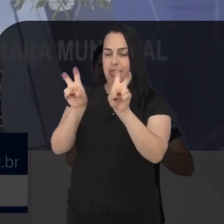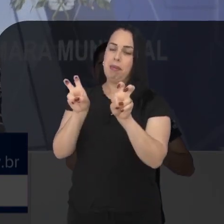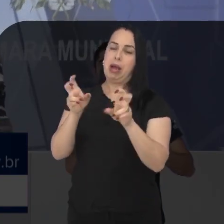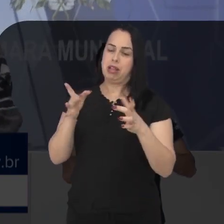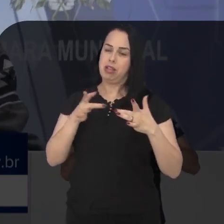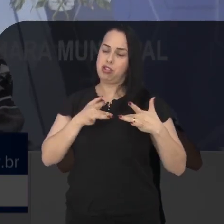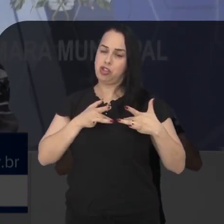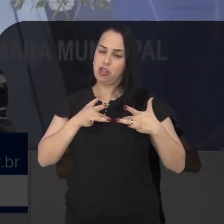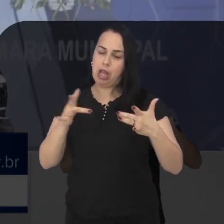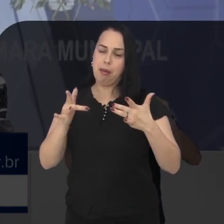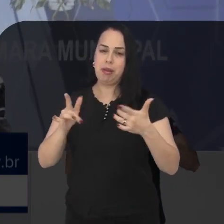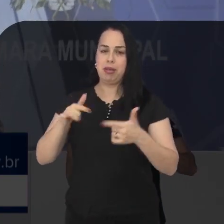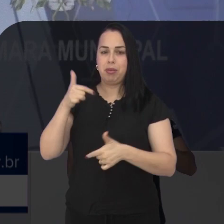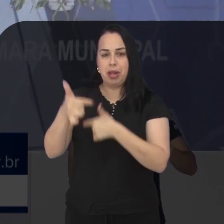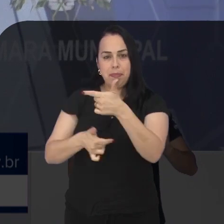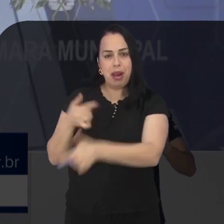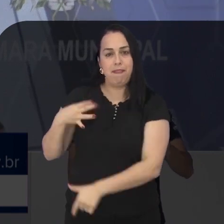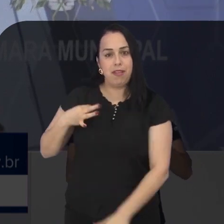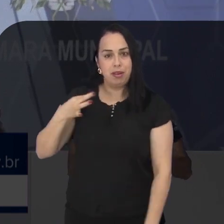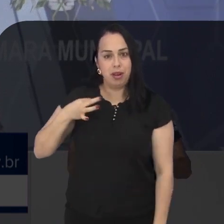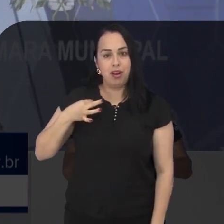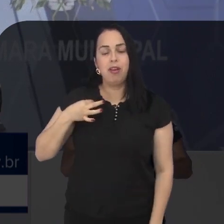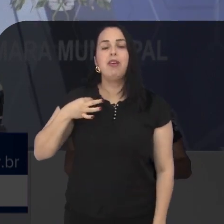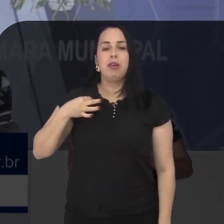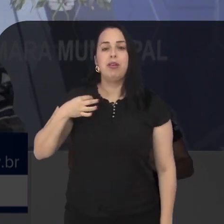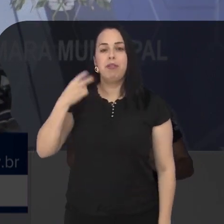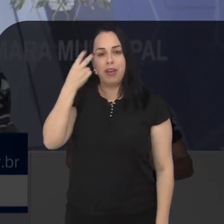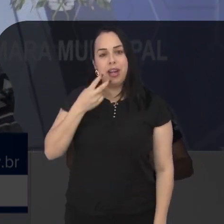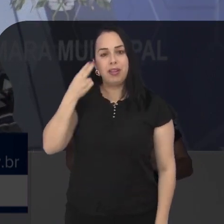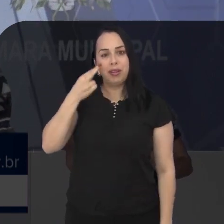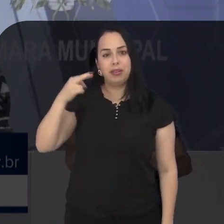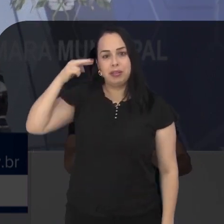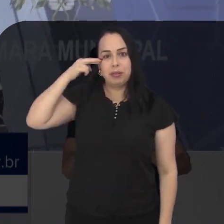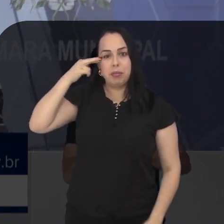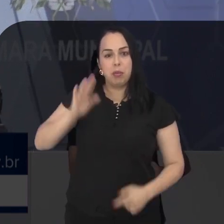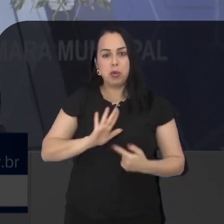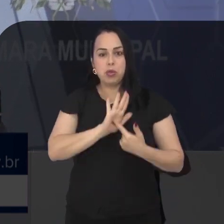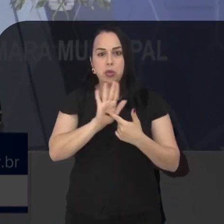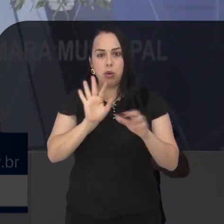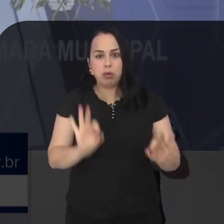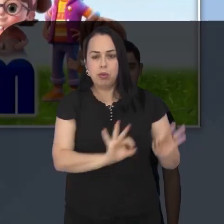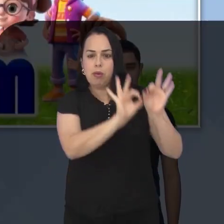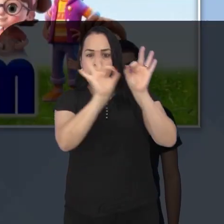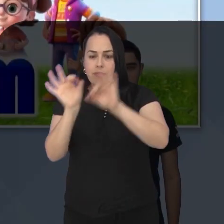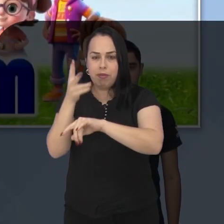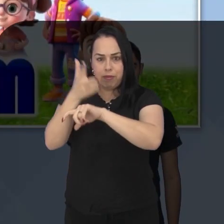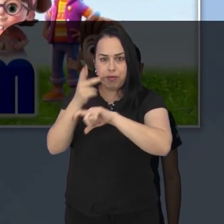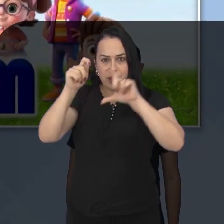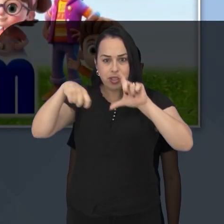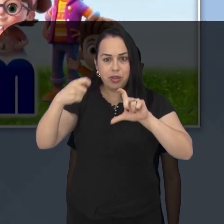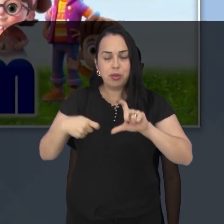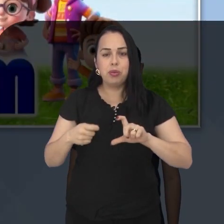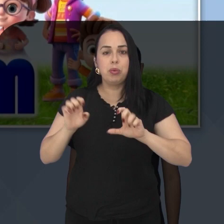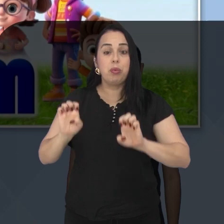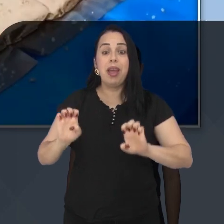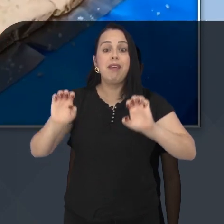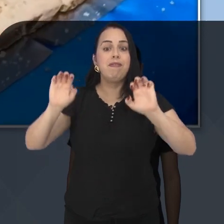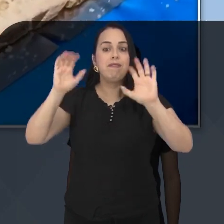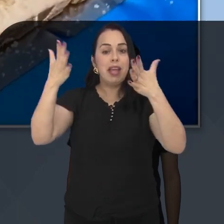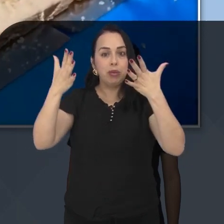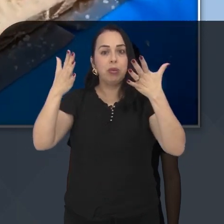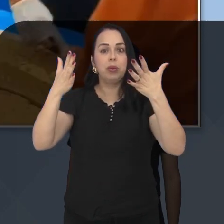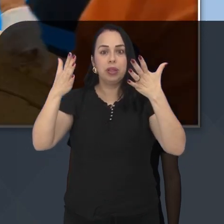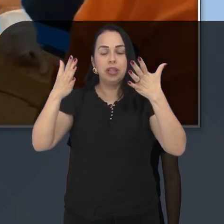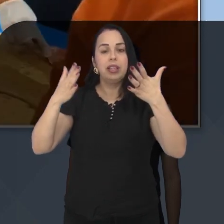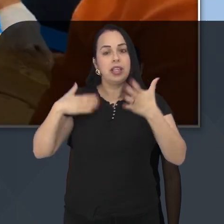Falando sobre solidariedade e trabalho voluntário, o vereador Rogério da Acazenha apresentou um vídeo com imagens de um evento realizado